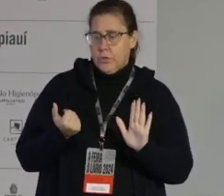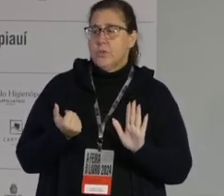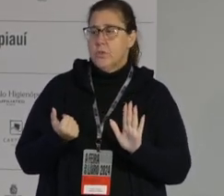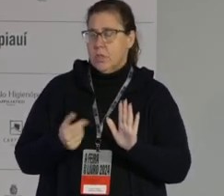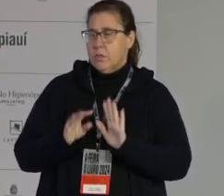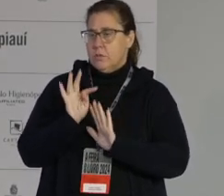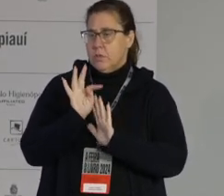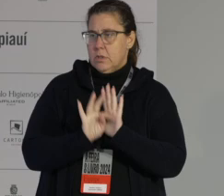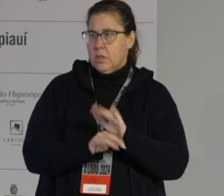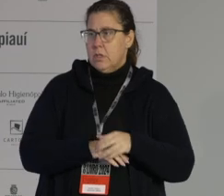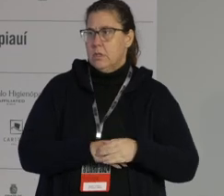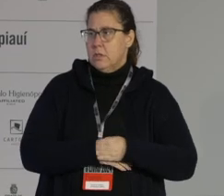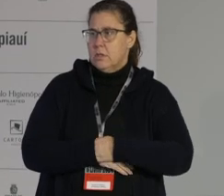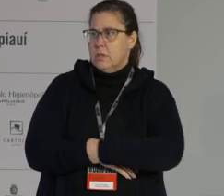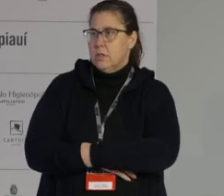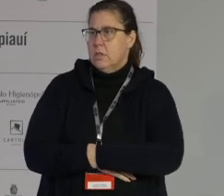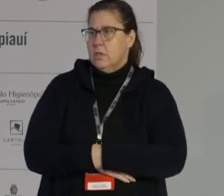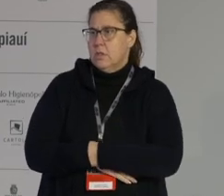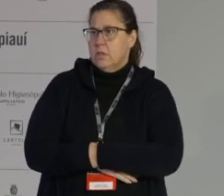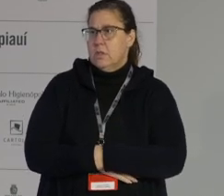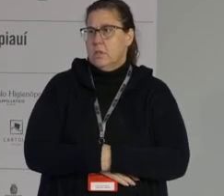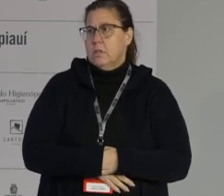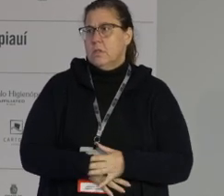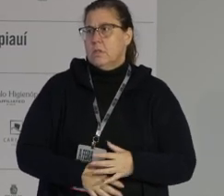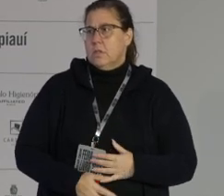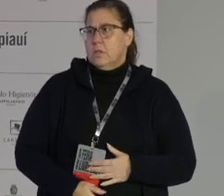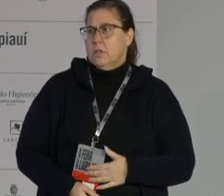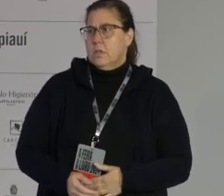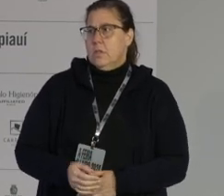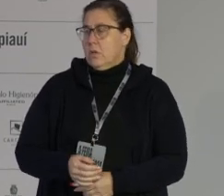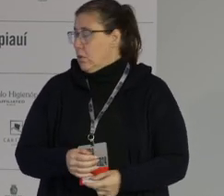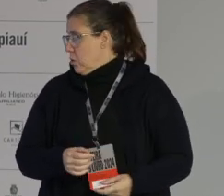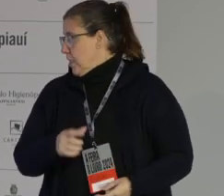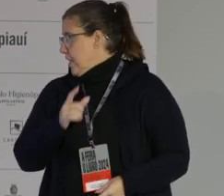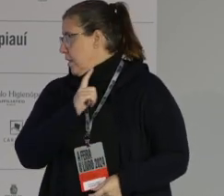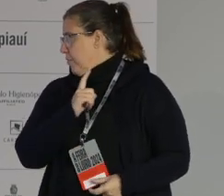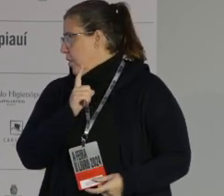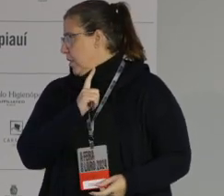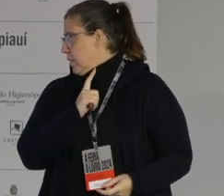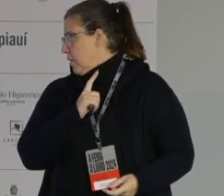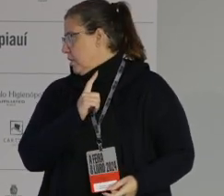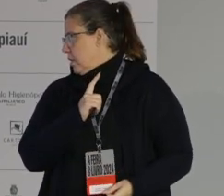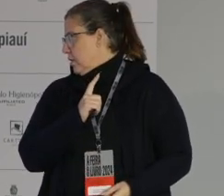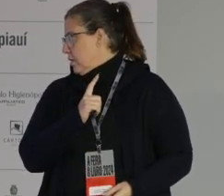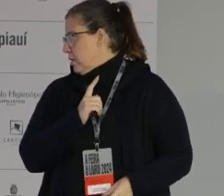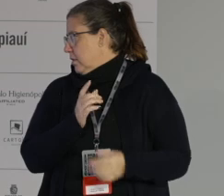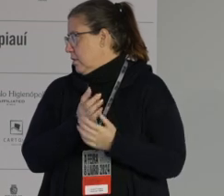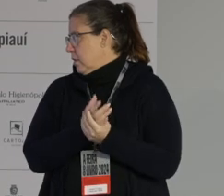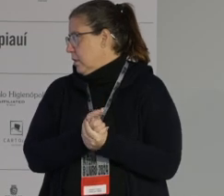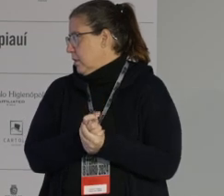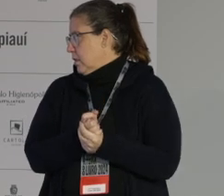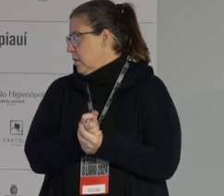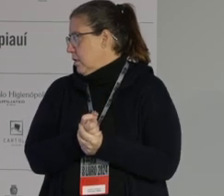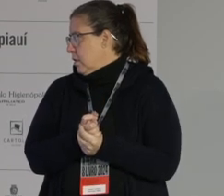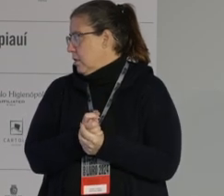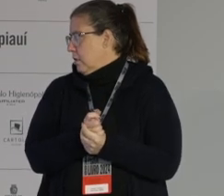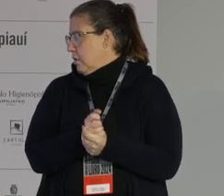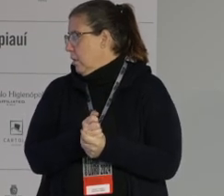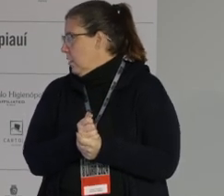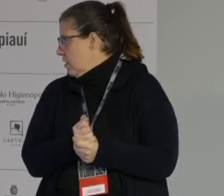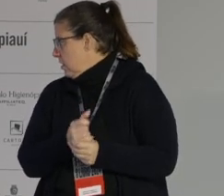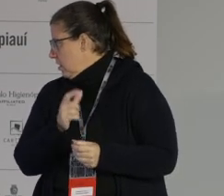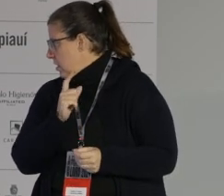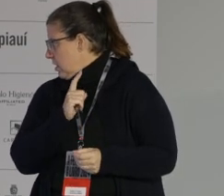dos cronistas, né? Do José de Anchieta. E foi até uma discussão que eu tive com uma dúvida que a gente teve,